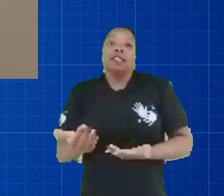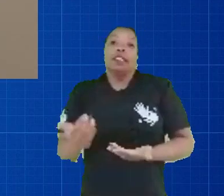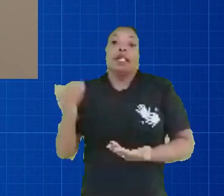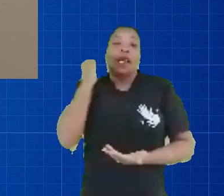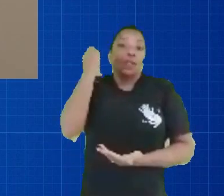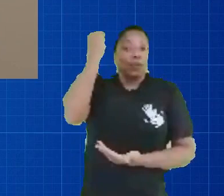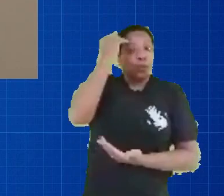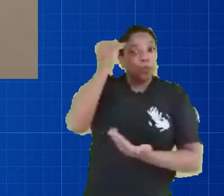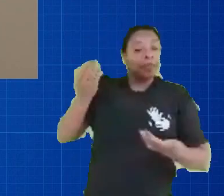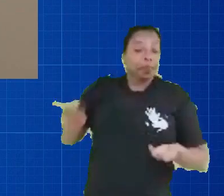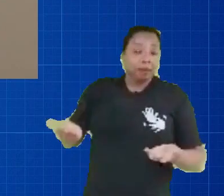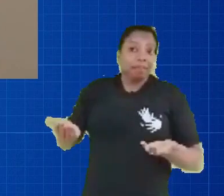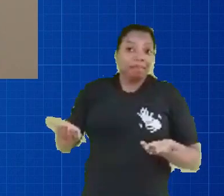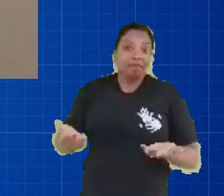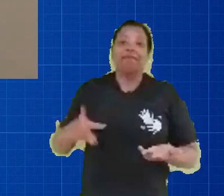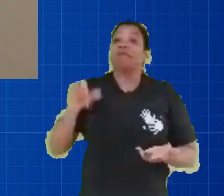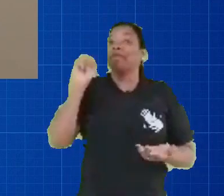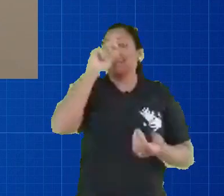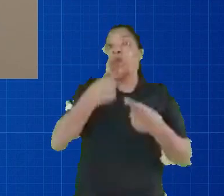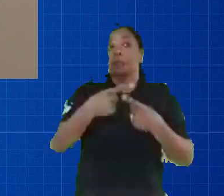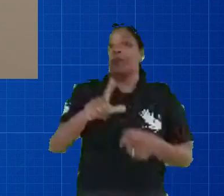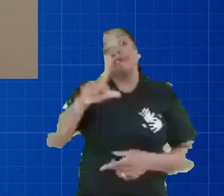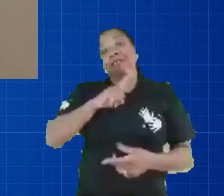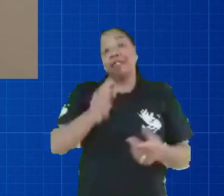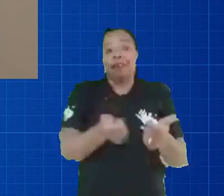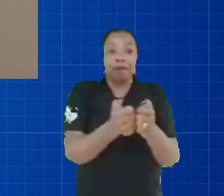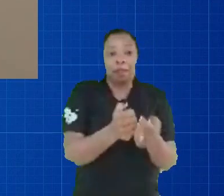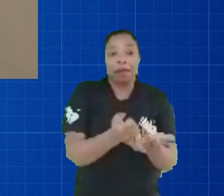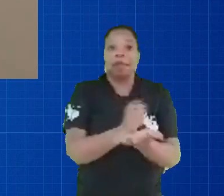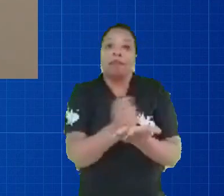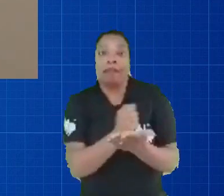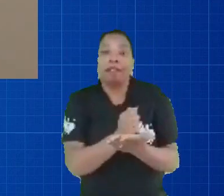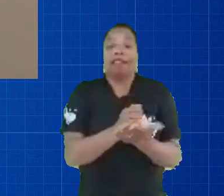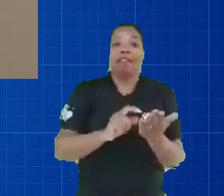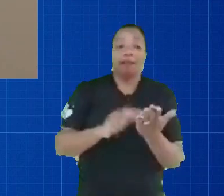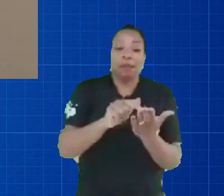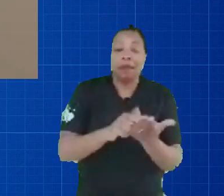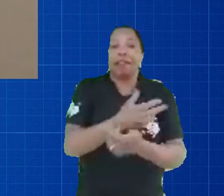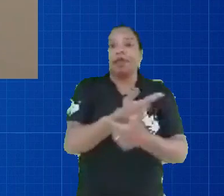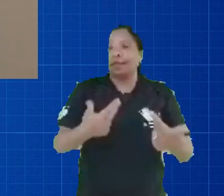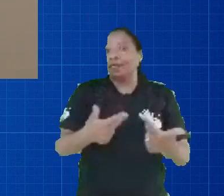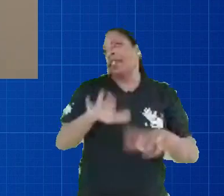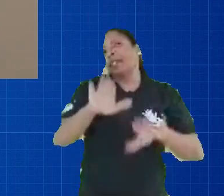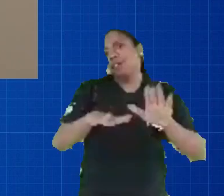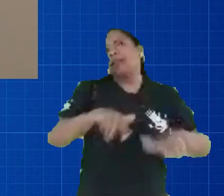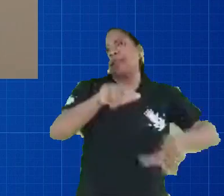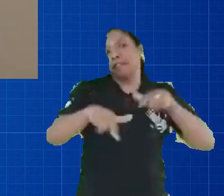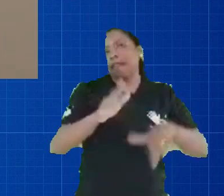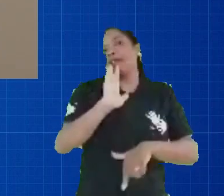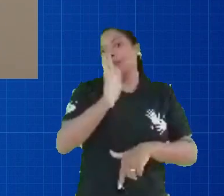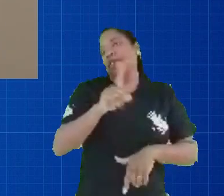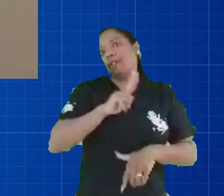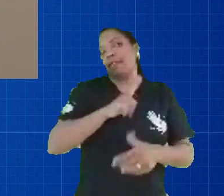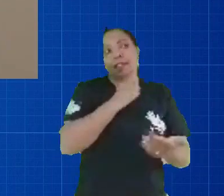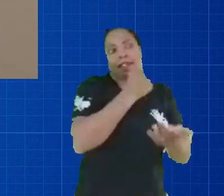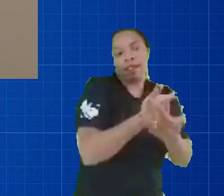às tecnologias, até por questão de alguns já trabalham, já têm um poder aquisitivo maior. Nos pequenos, muitos não têm celular,